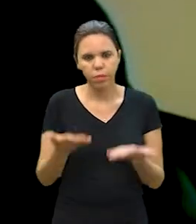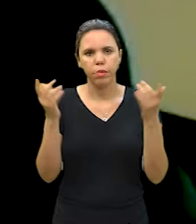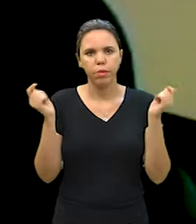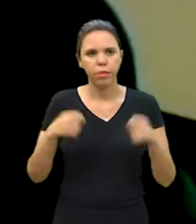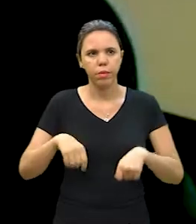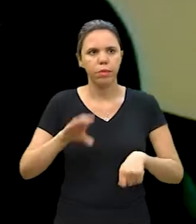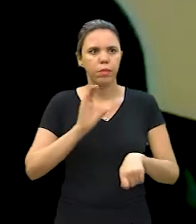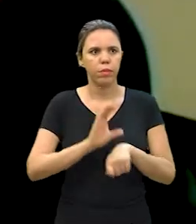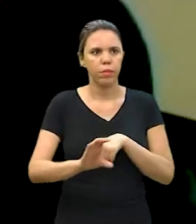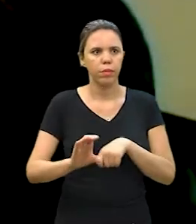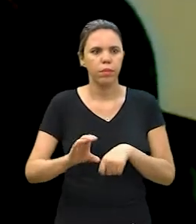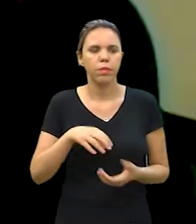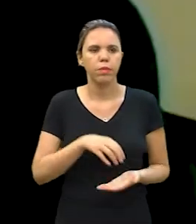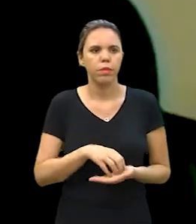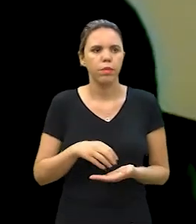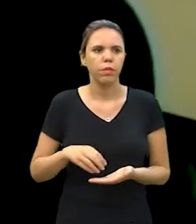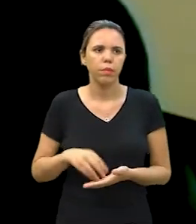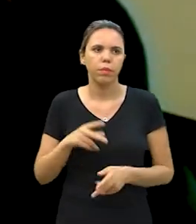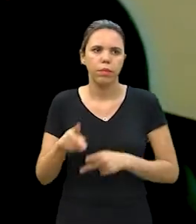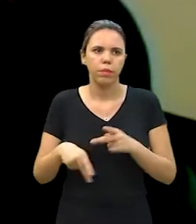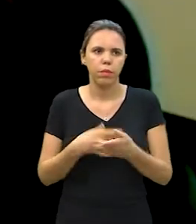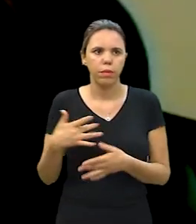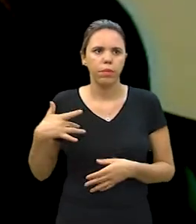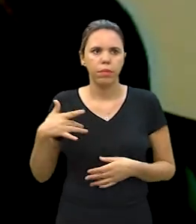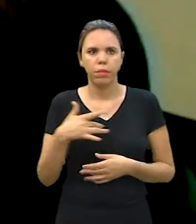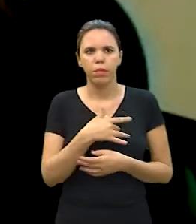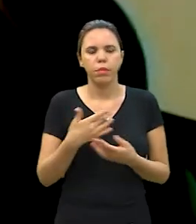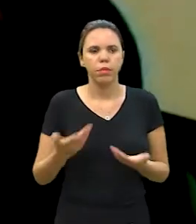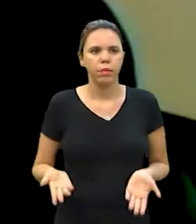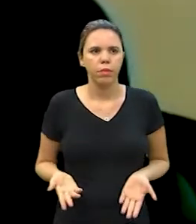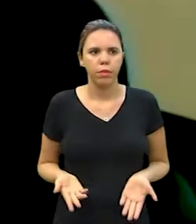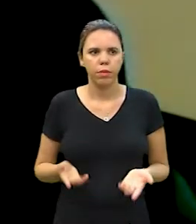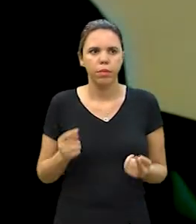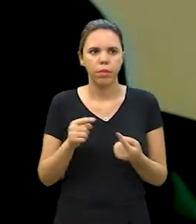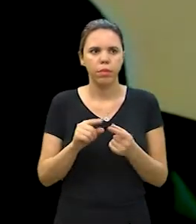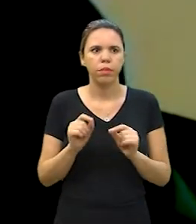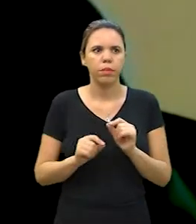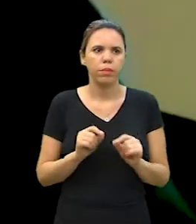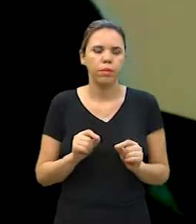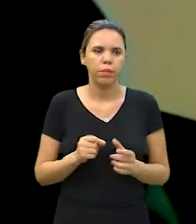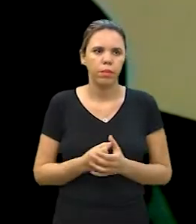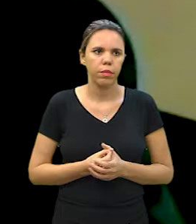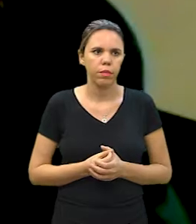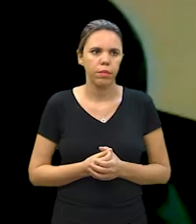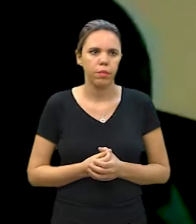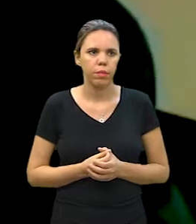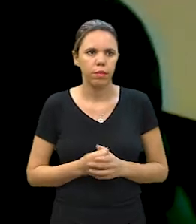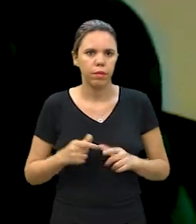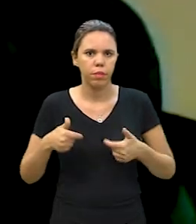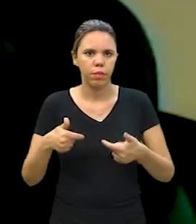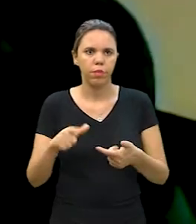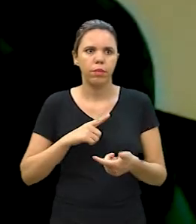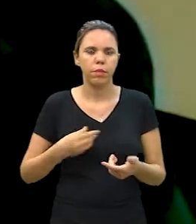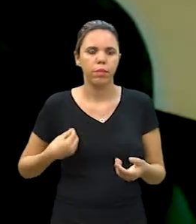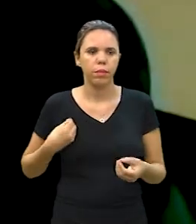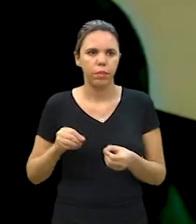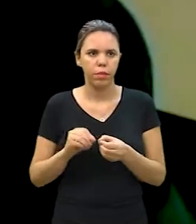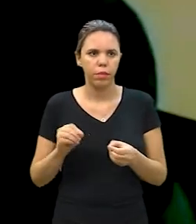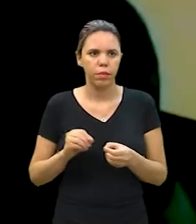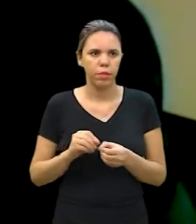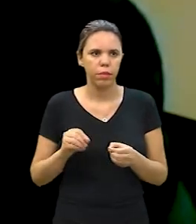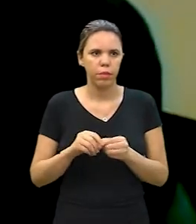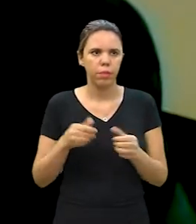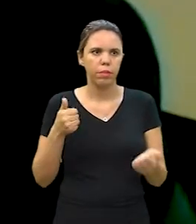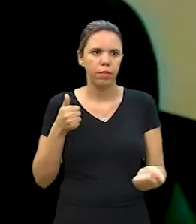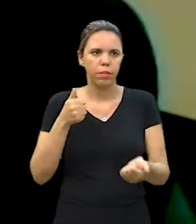uma capacitação dos agentes comunitários de saúde, no sentido da ação que eles fazem,